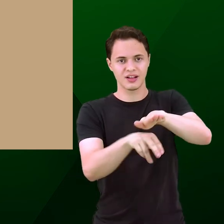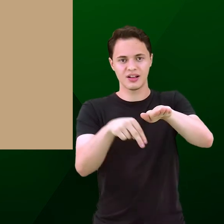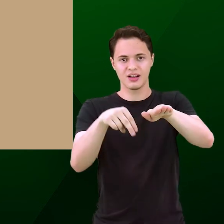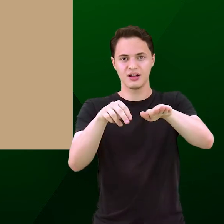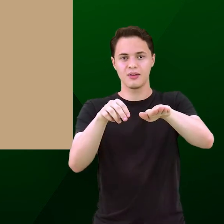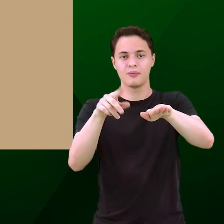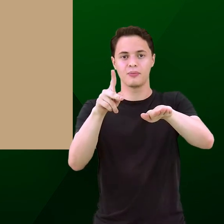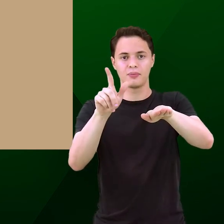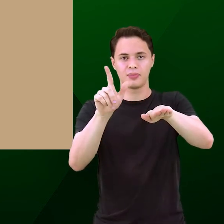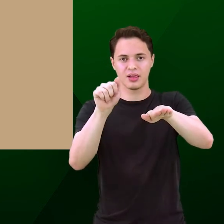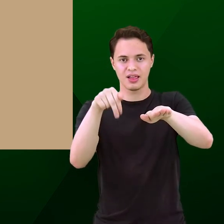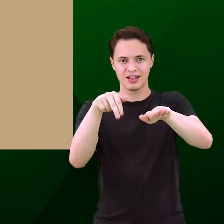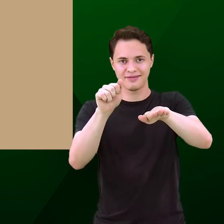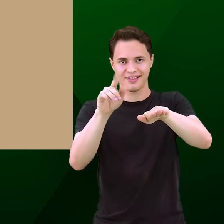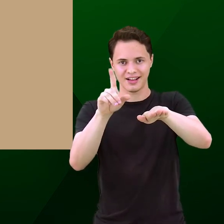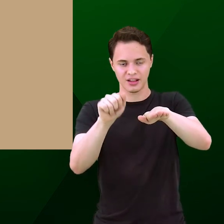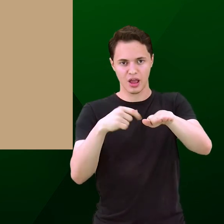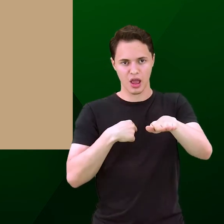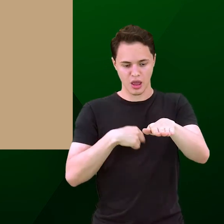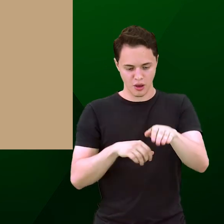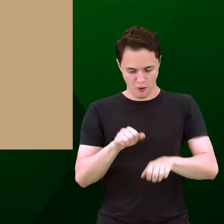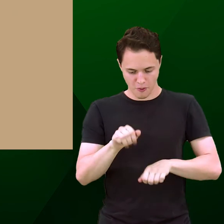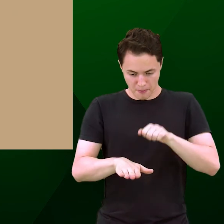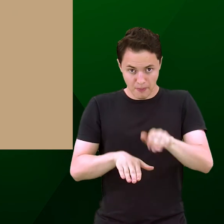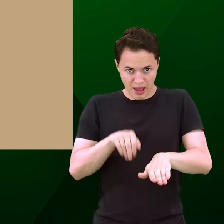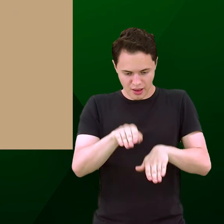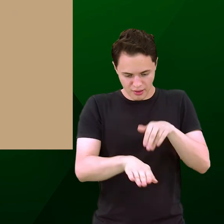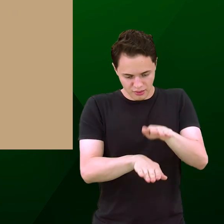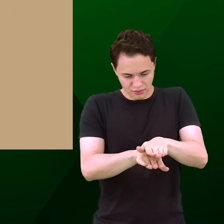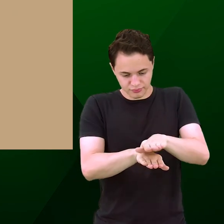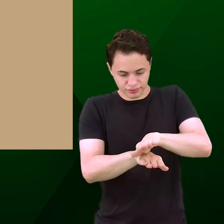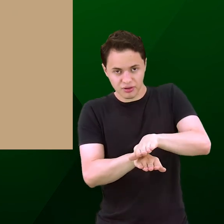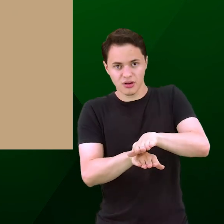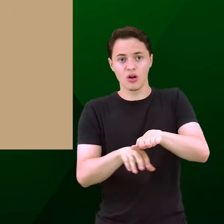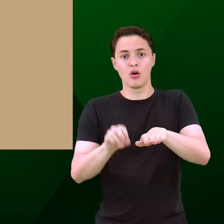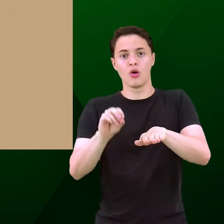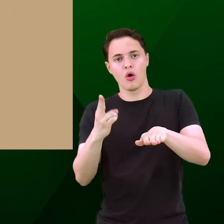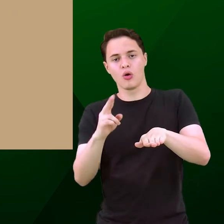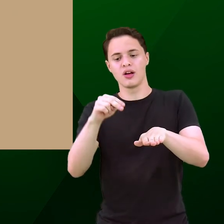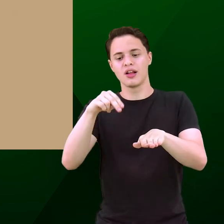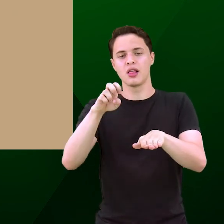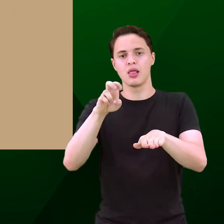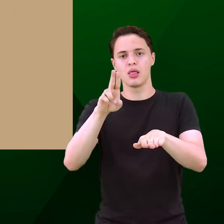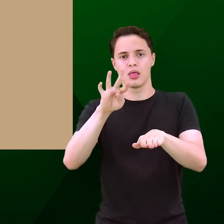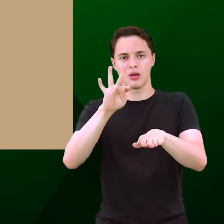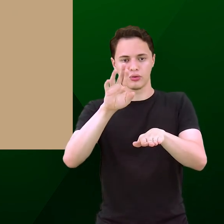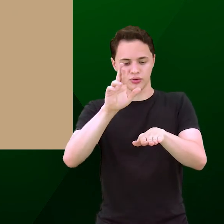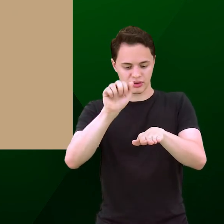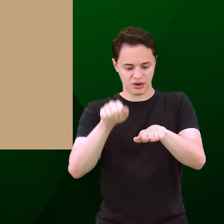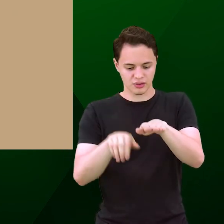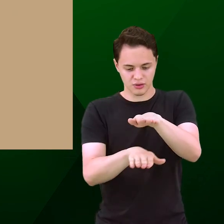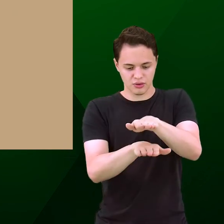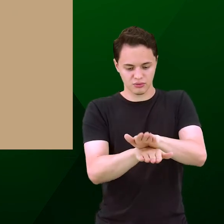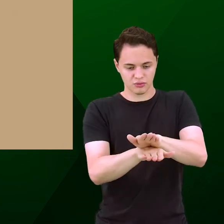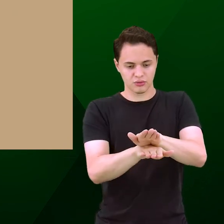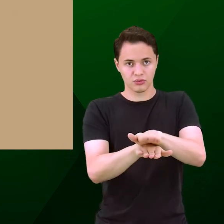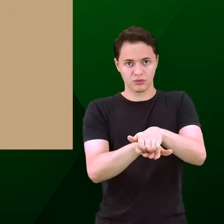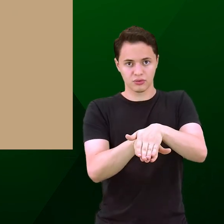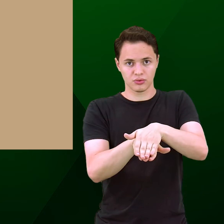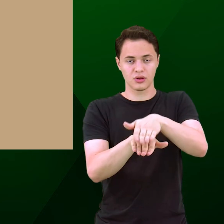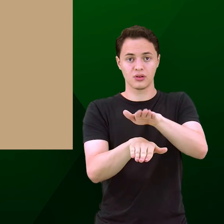isso, tomem cuidado com isso, tá? Porque dependendo do momento, do estresse, o estresse influencia demais da